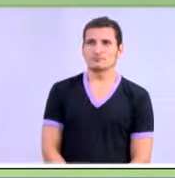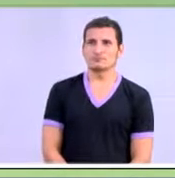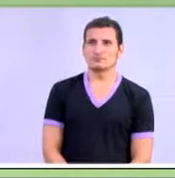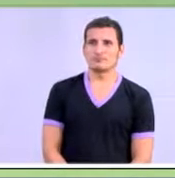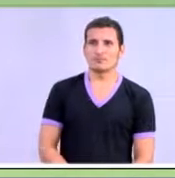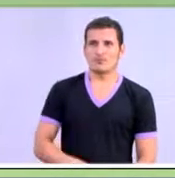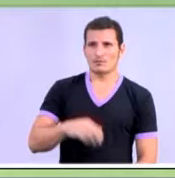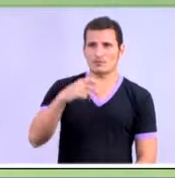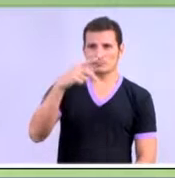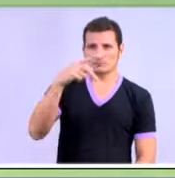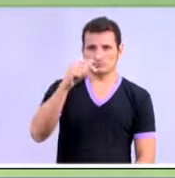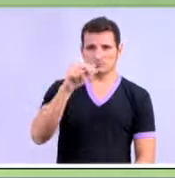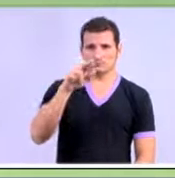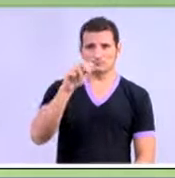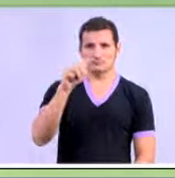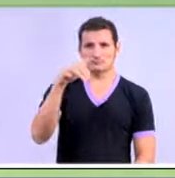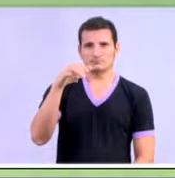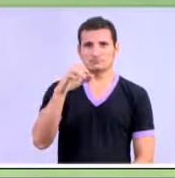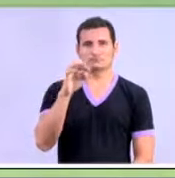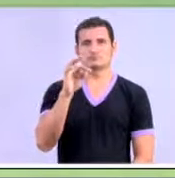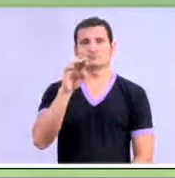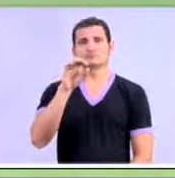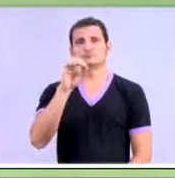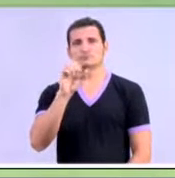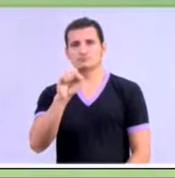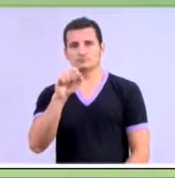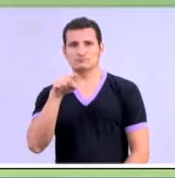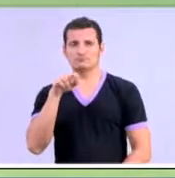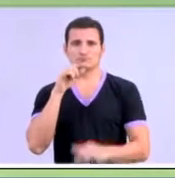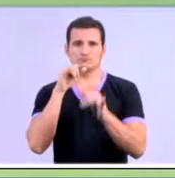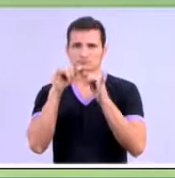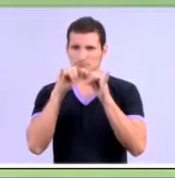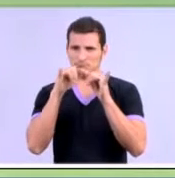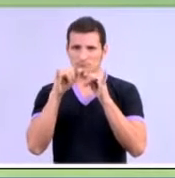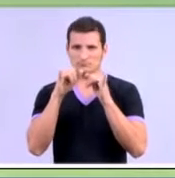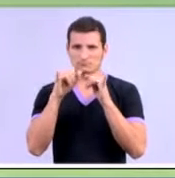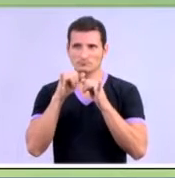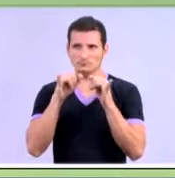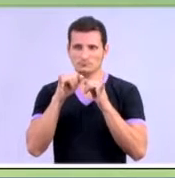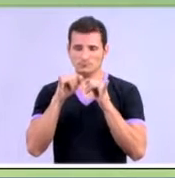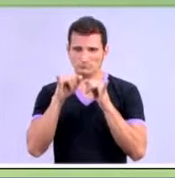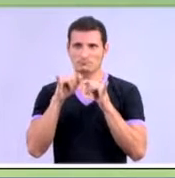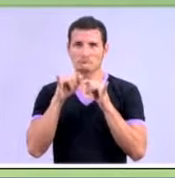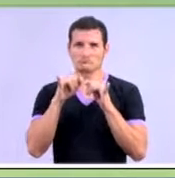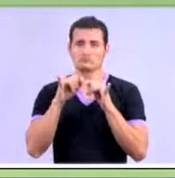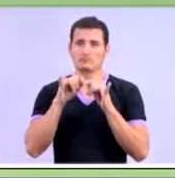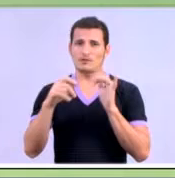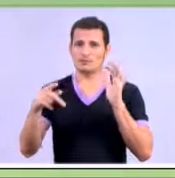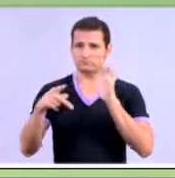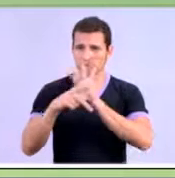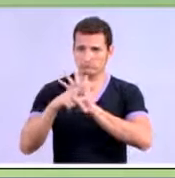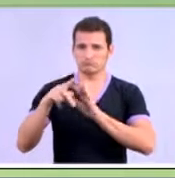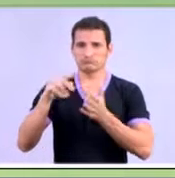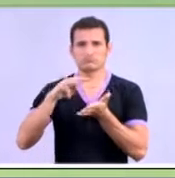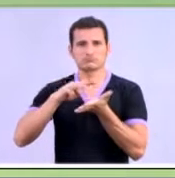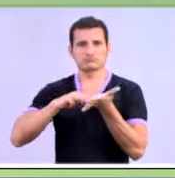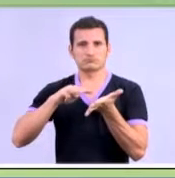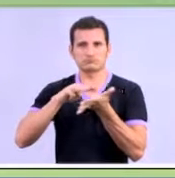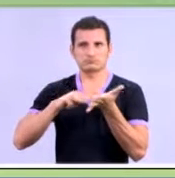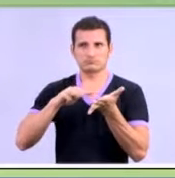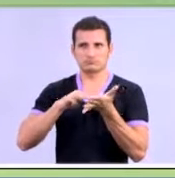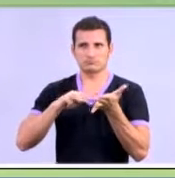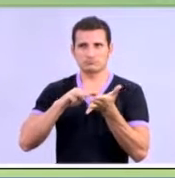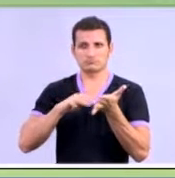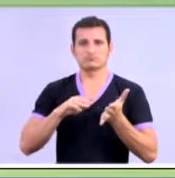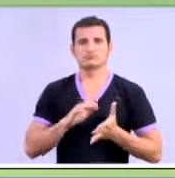Parâmetros são informações que são passadas a um método, né? E a gente pode